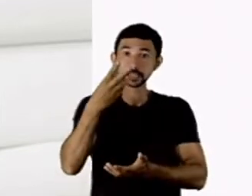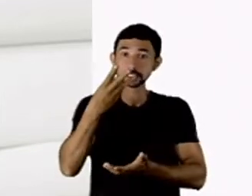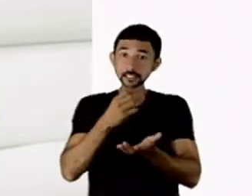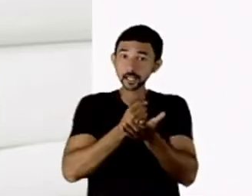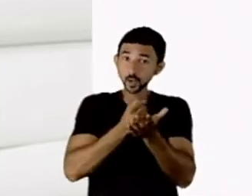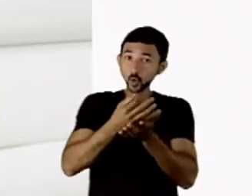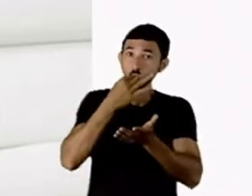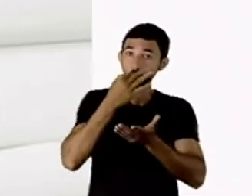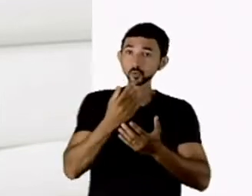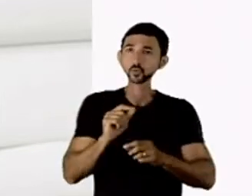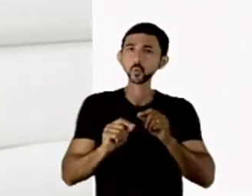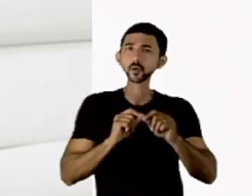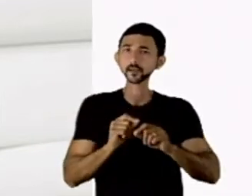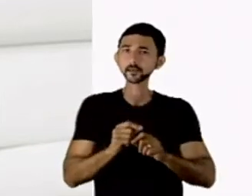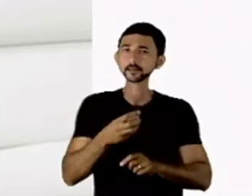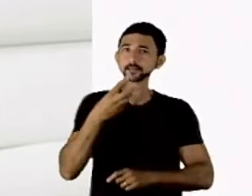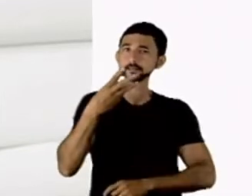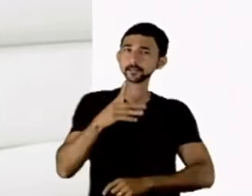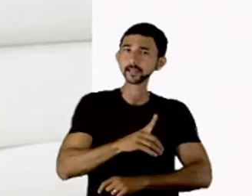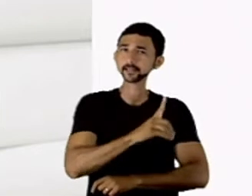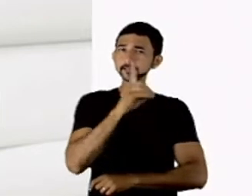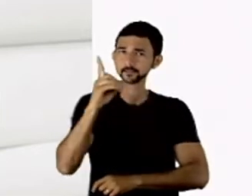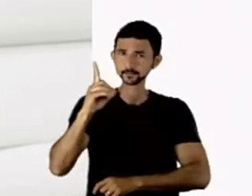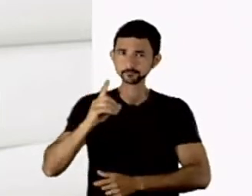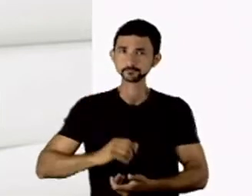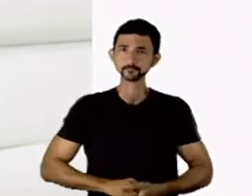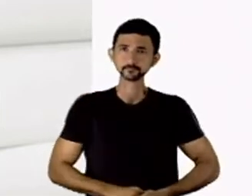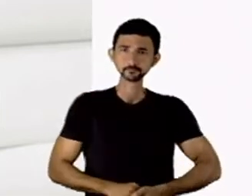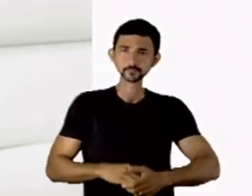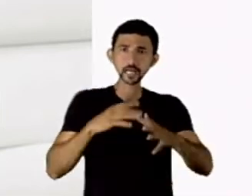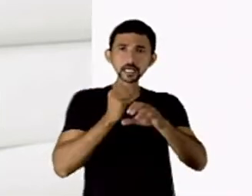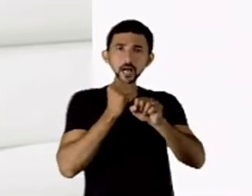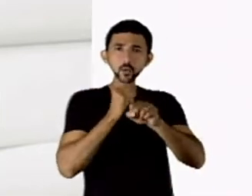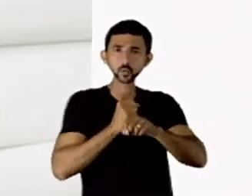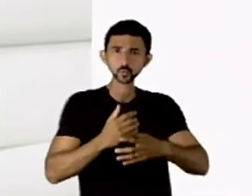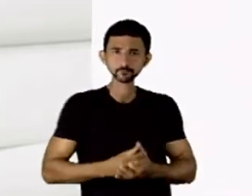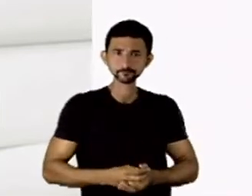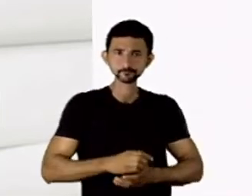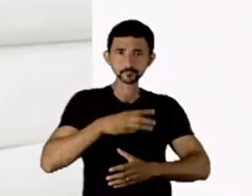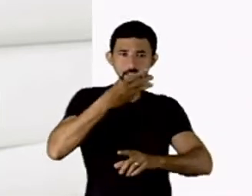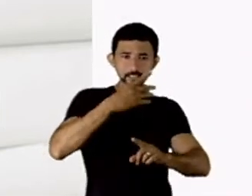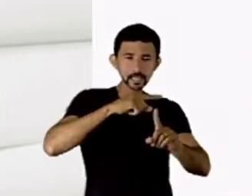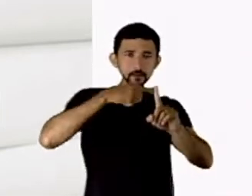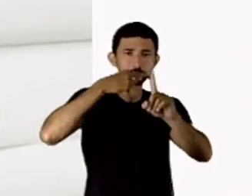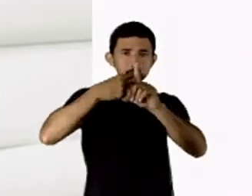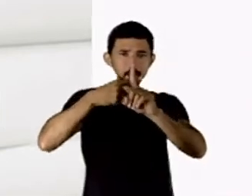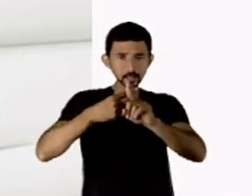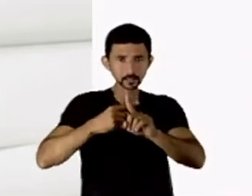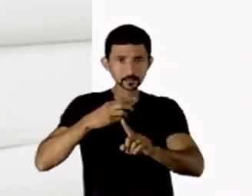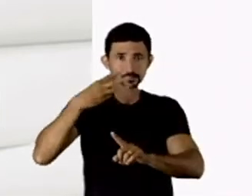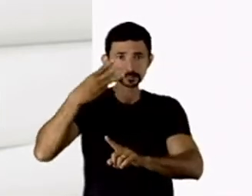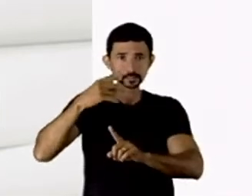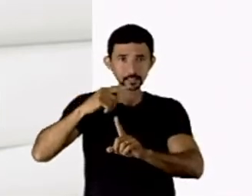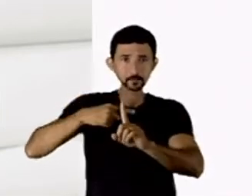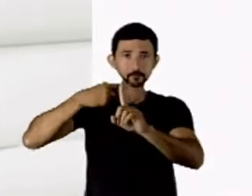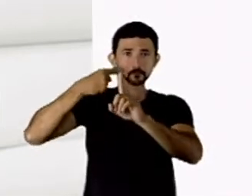comprimidos durante 3 dias. Olha o cálculo. Então, 3 comprimidos no primeiro